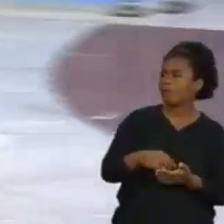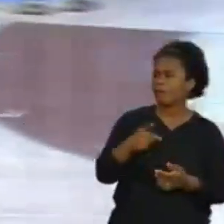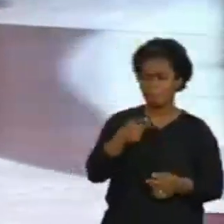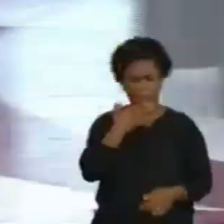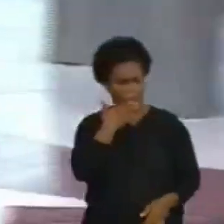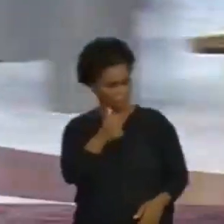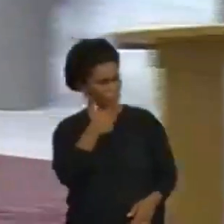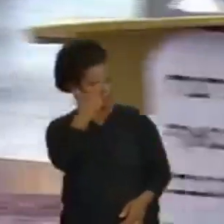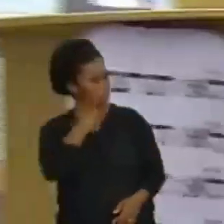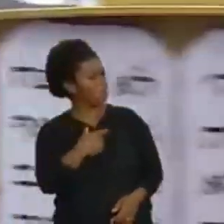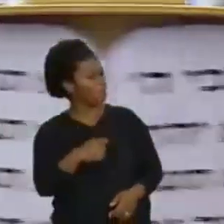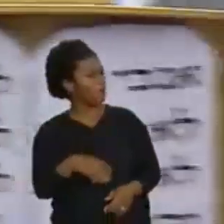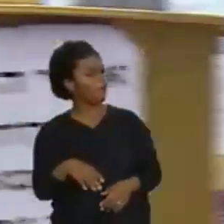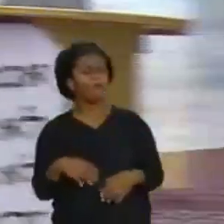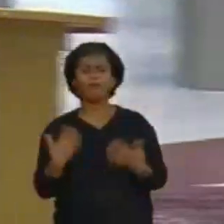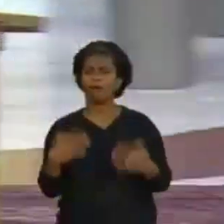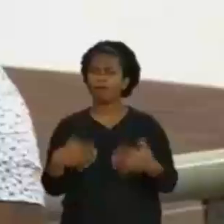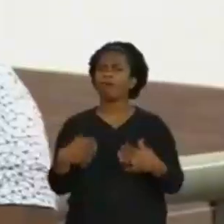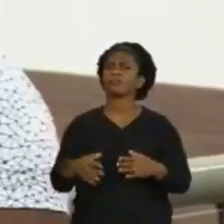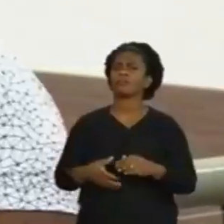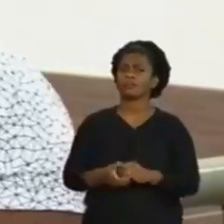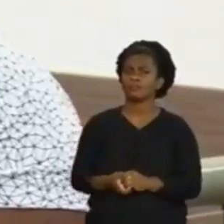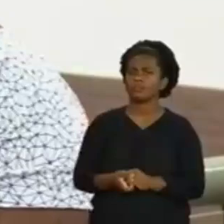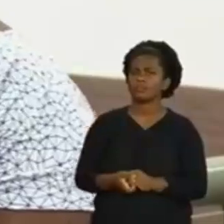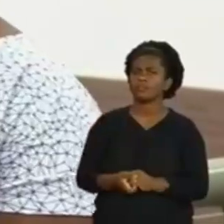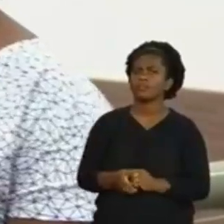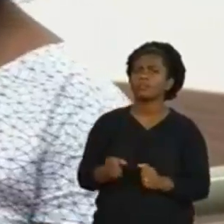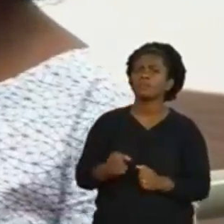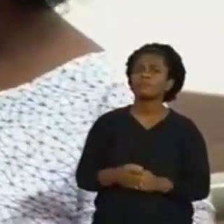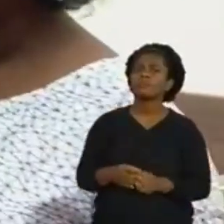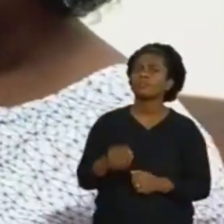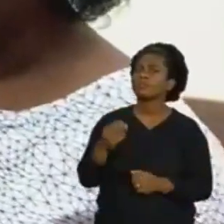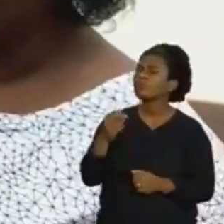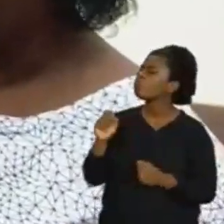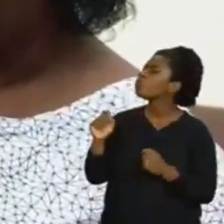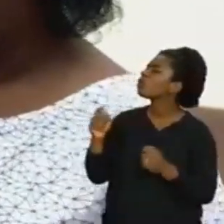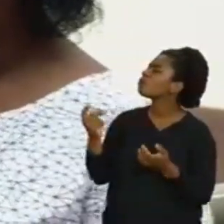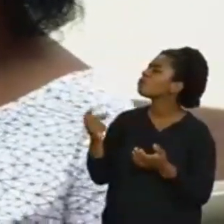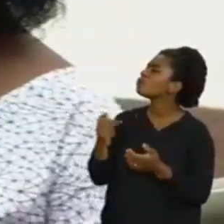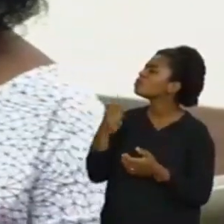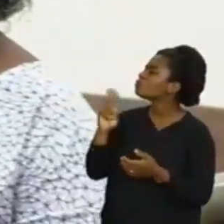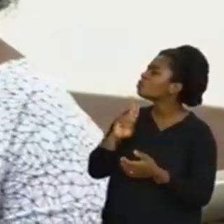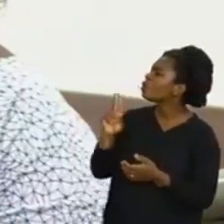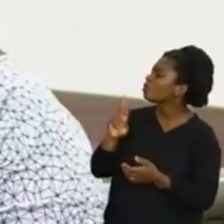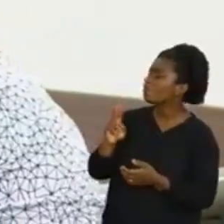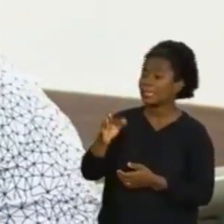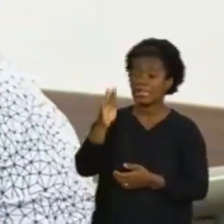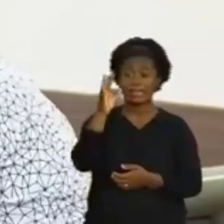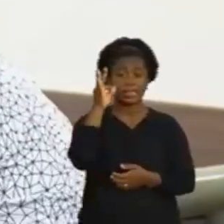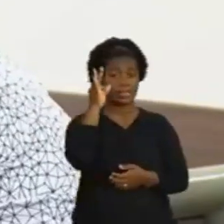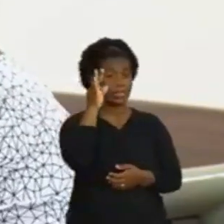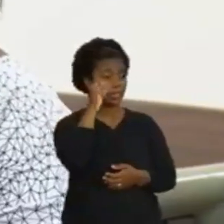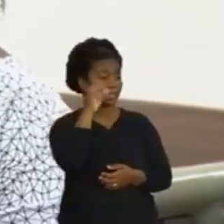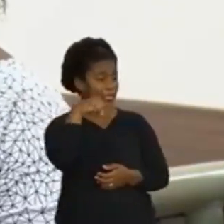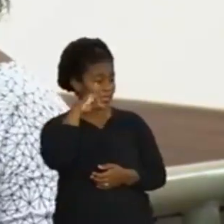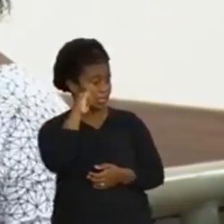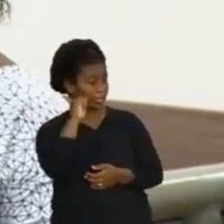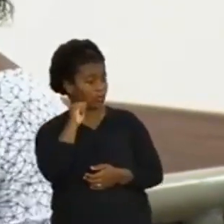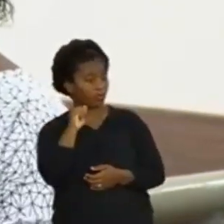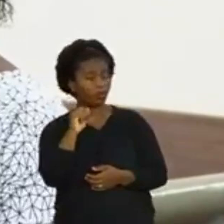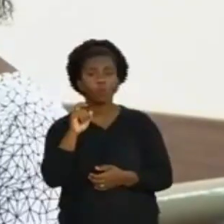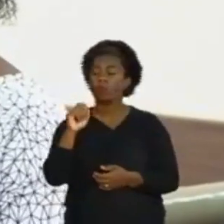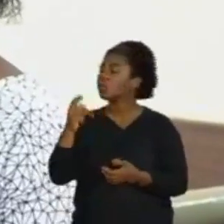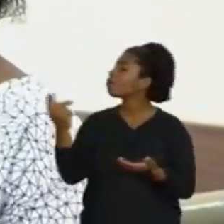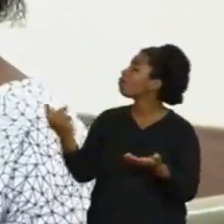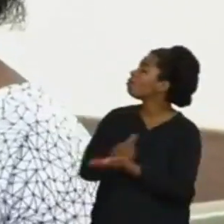cima, bispo. Aconteceu o que aí, bispo Luiz André? Dona Tânia, né? O que, que aconteceu com a sombra, dona Tânia? Então, eu estava com muita